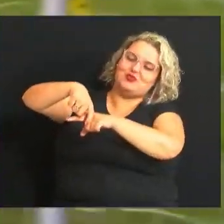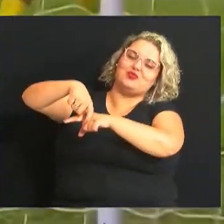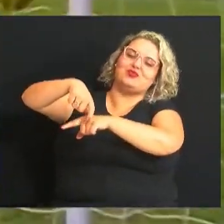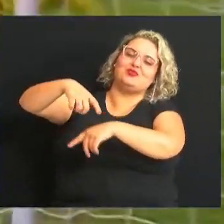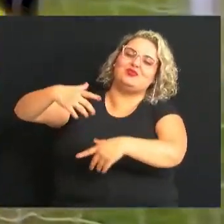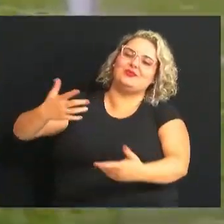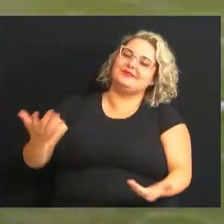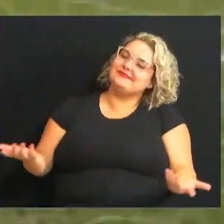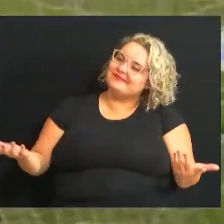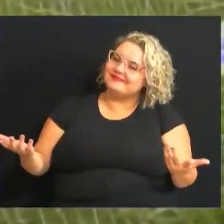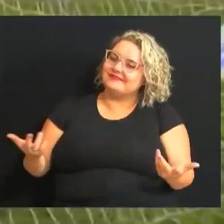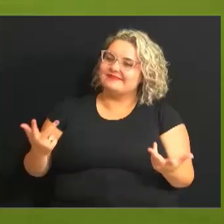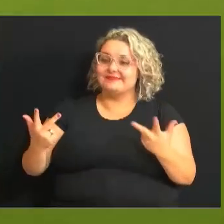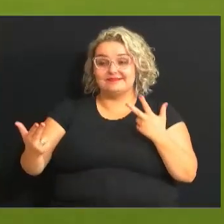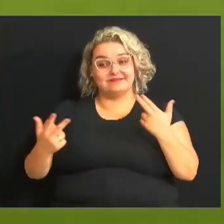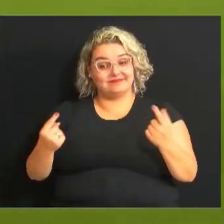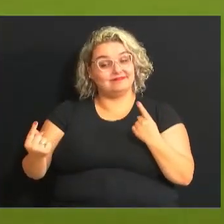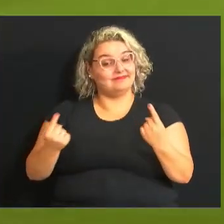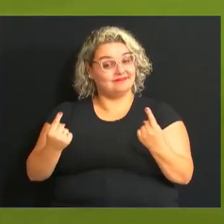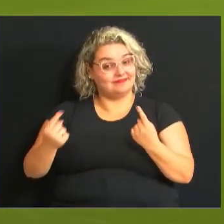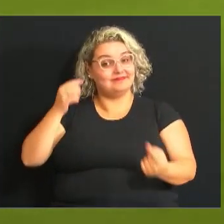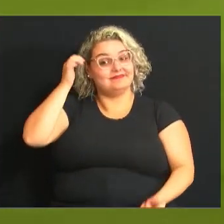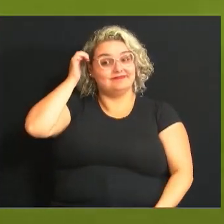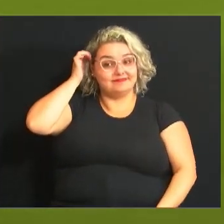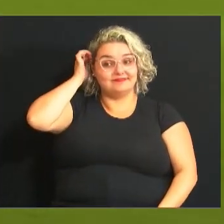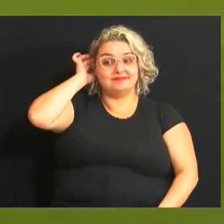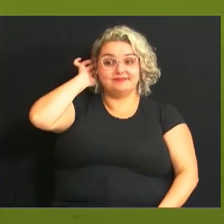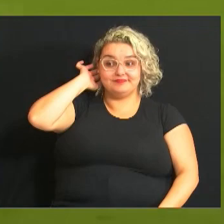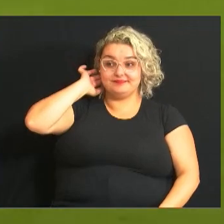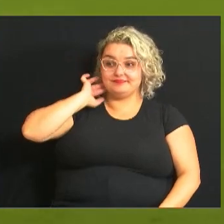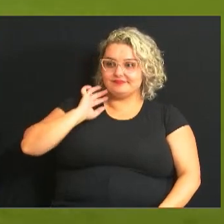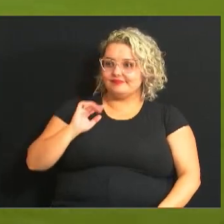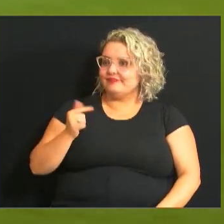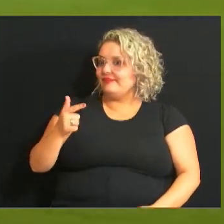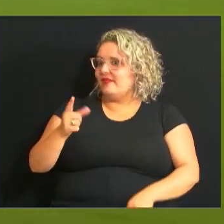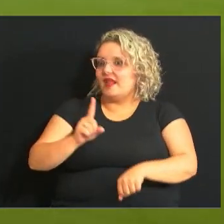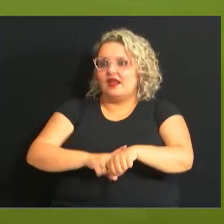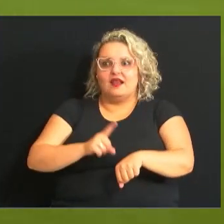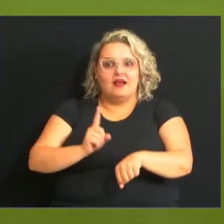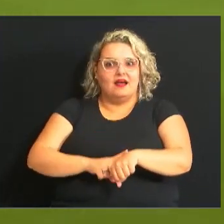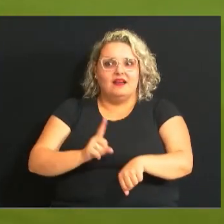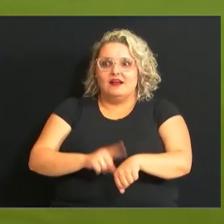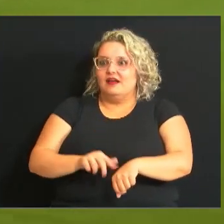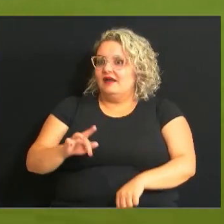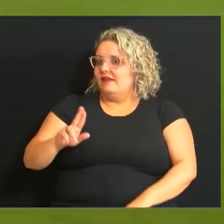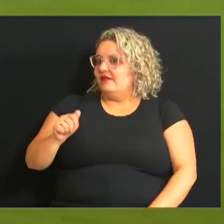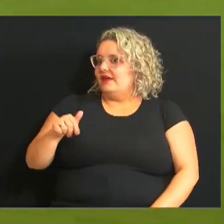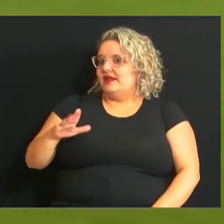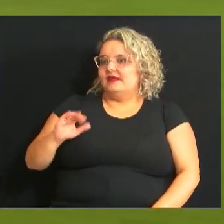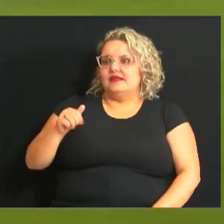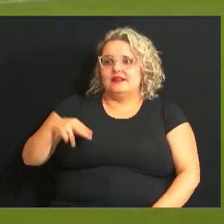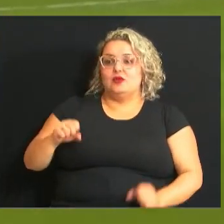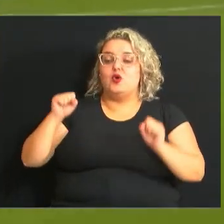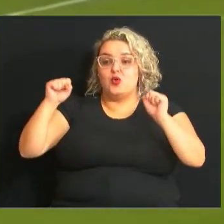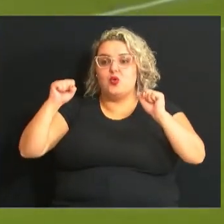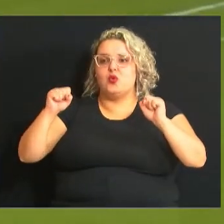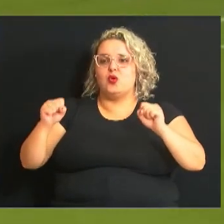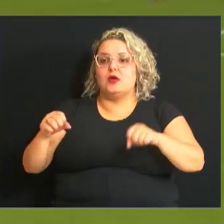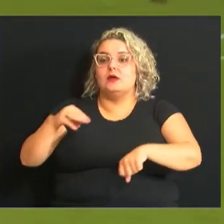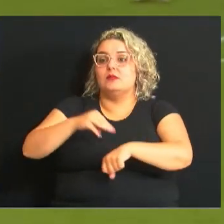Tudo igual, 1-1. Só que nem deu tempo dos donos da casa comemorarem. No minuto